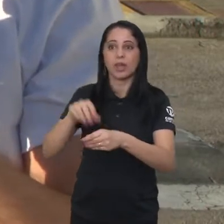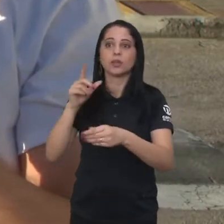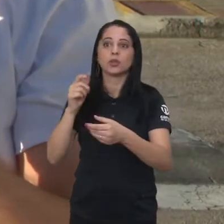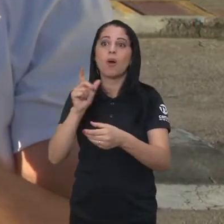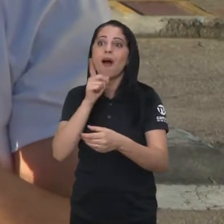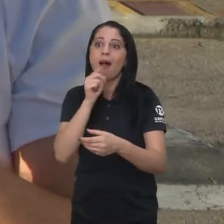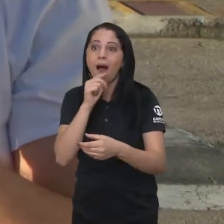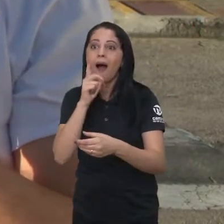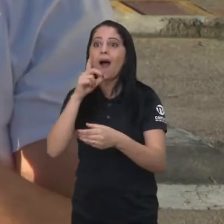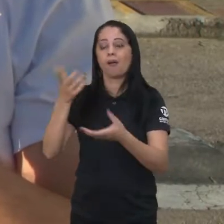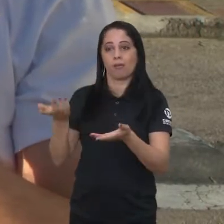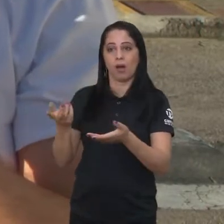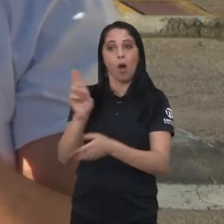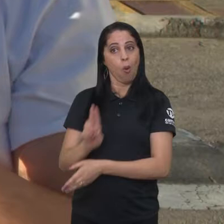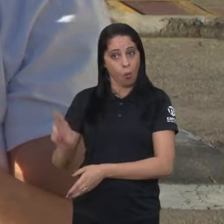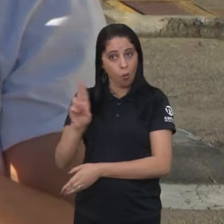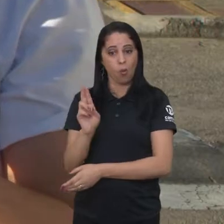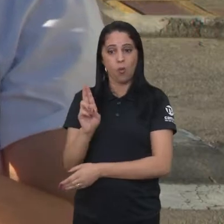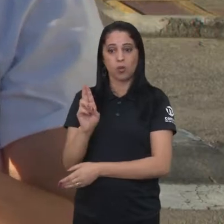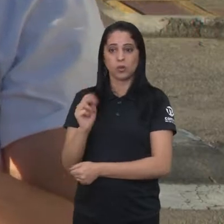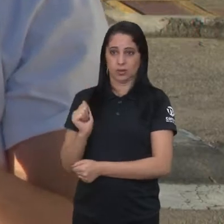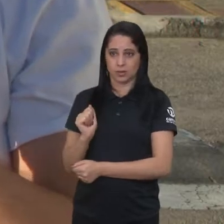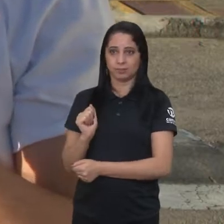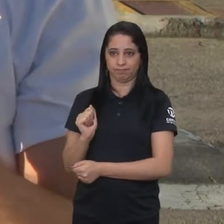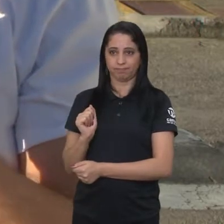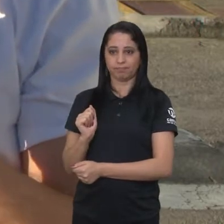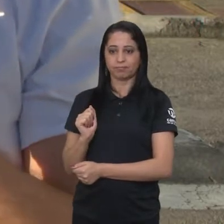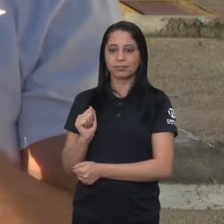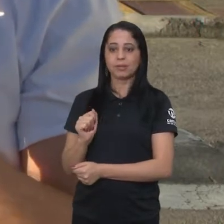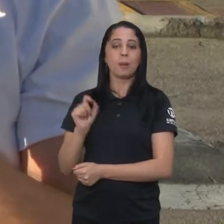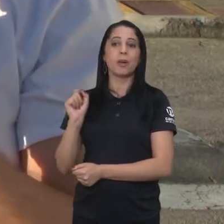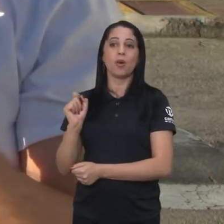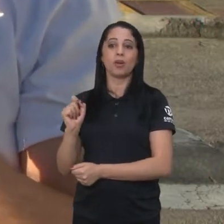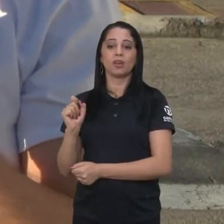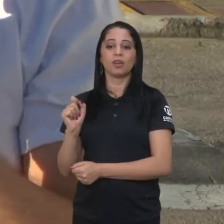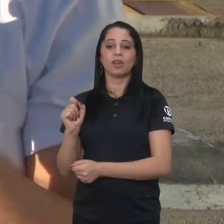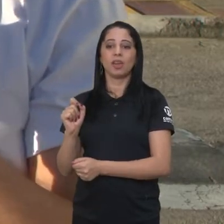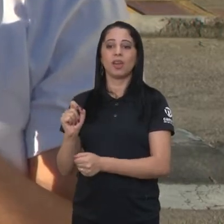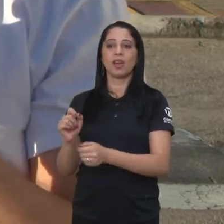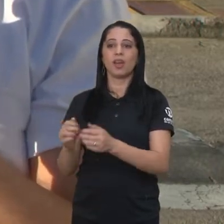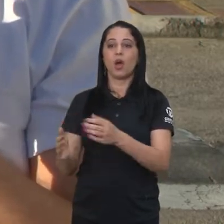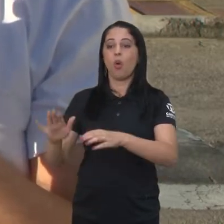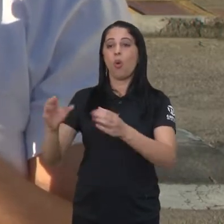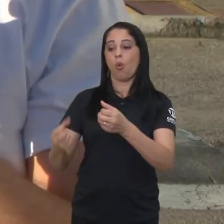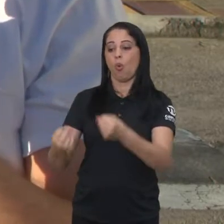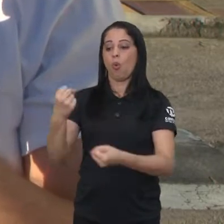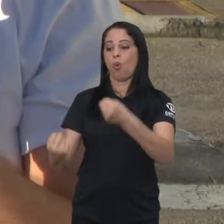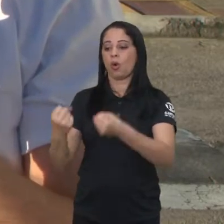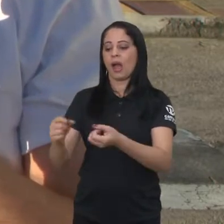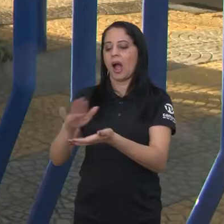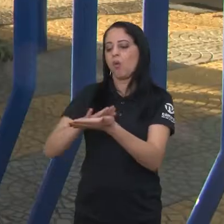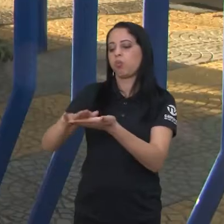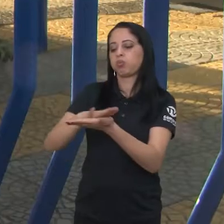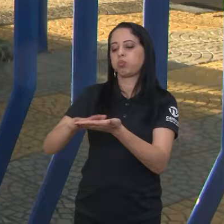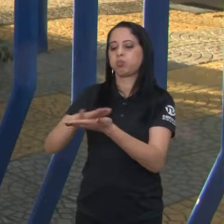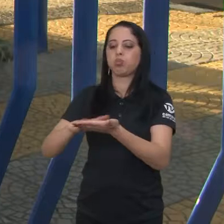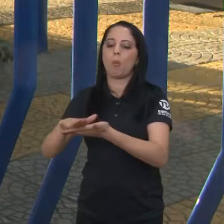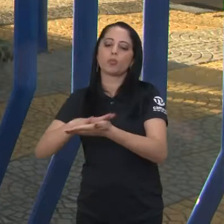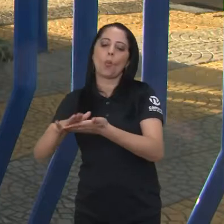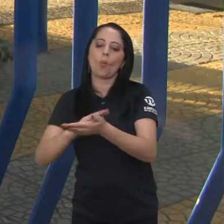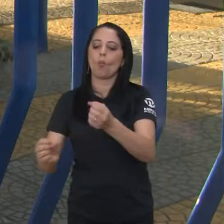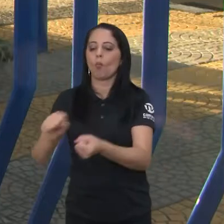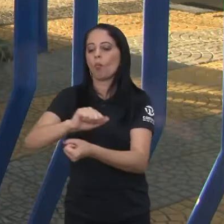isso subsidiado, financiado com o dinheiro público das pessoas para lavar um bem privado que era um carro particular.